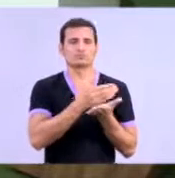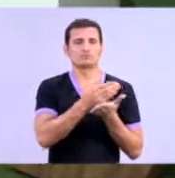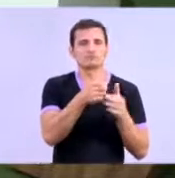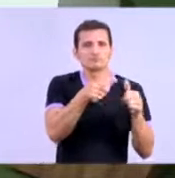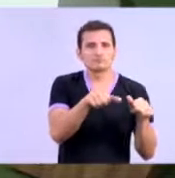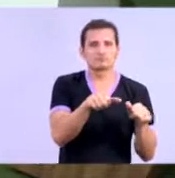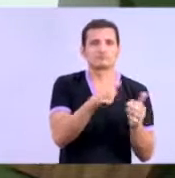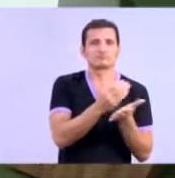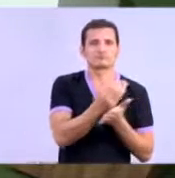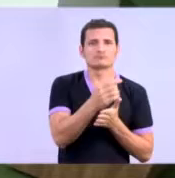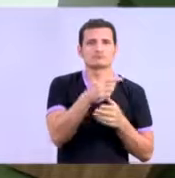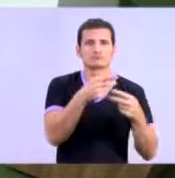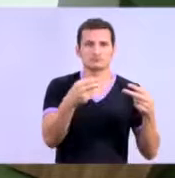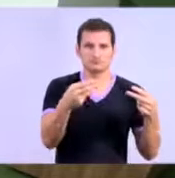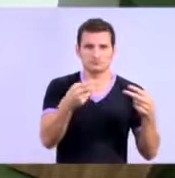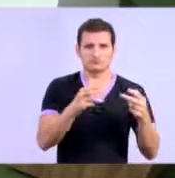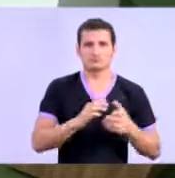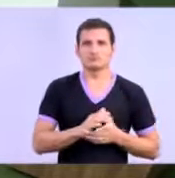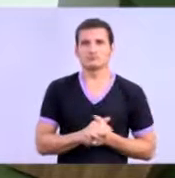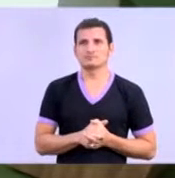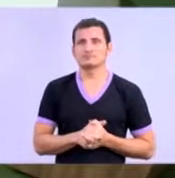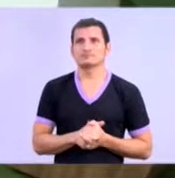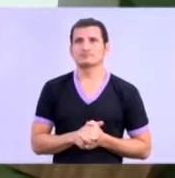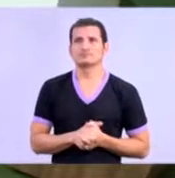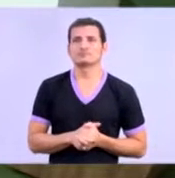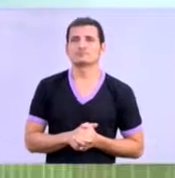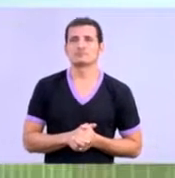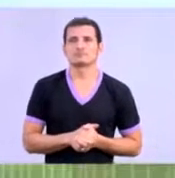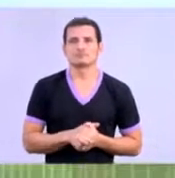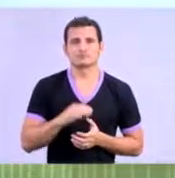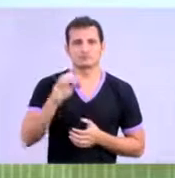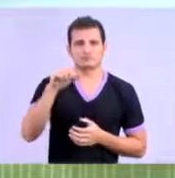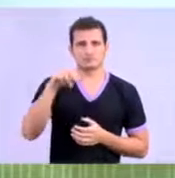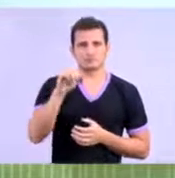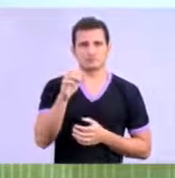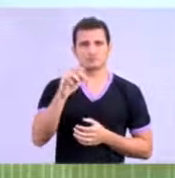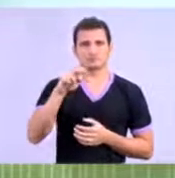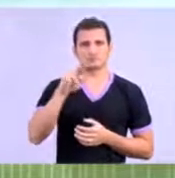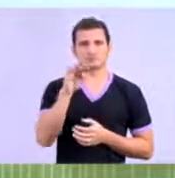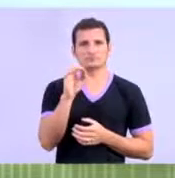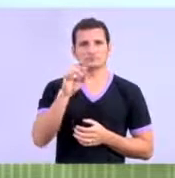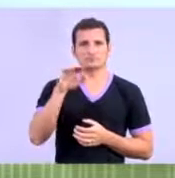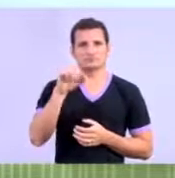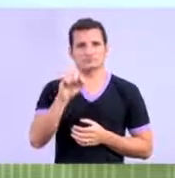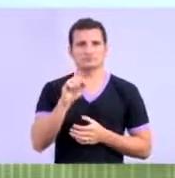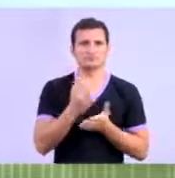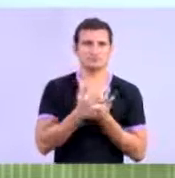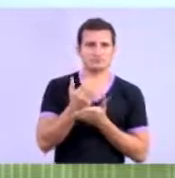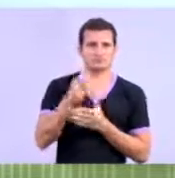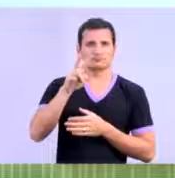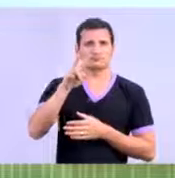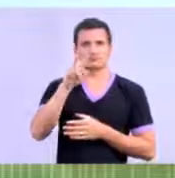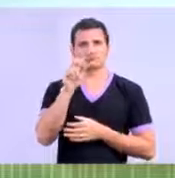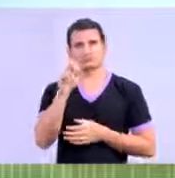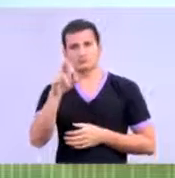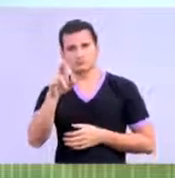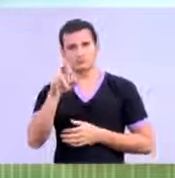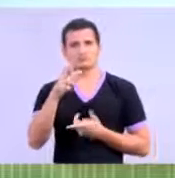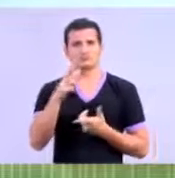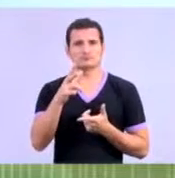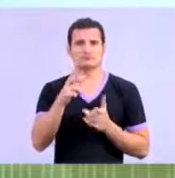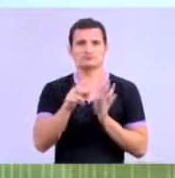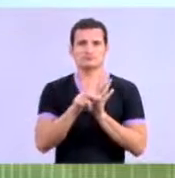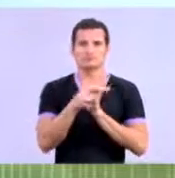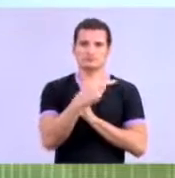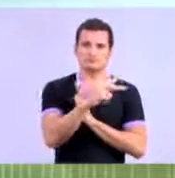objeto dessa maneira. Né? Então, geralmente, os construtores, você inicializa as variáveis, membros do objeto,